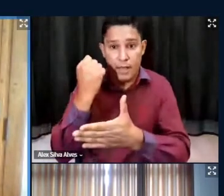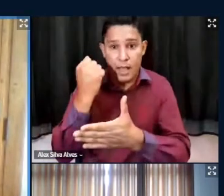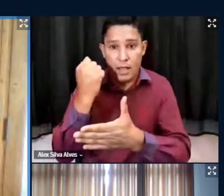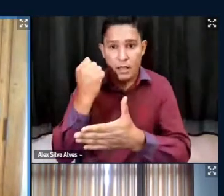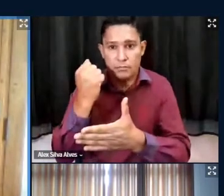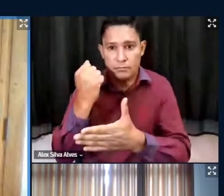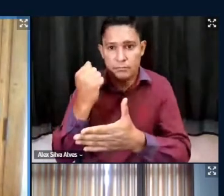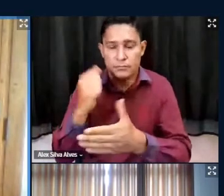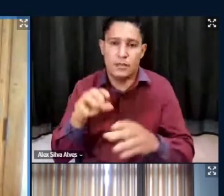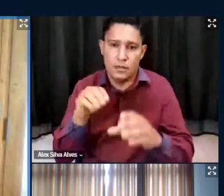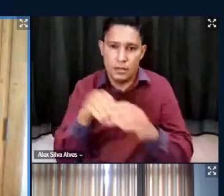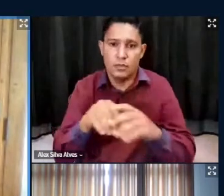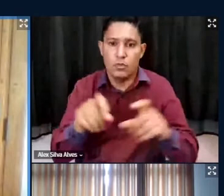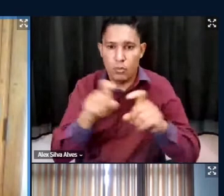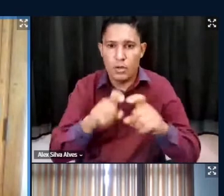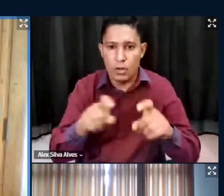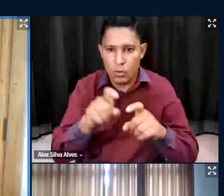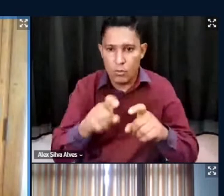para uma lixeira.